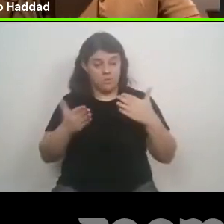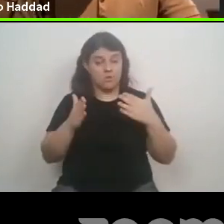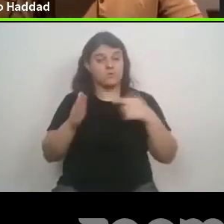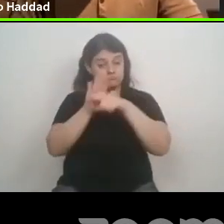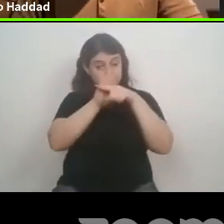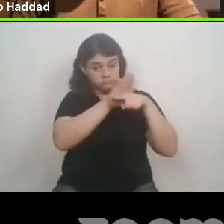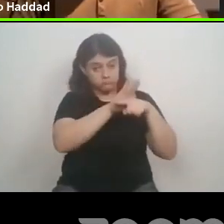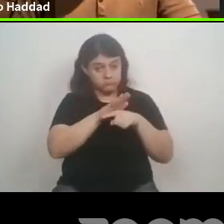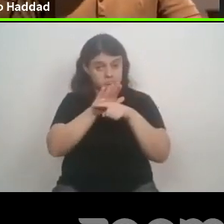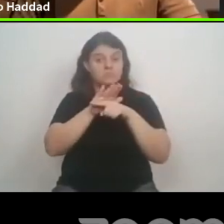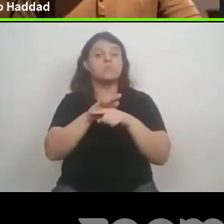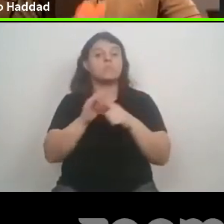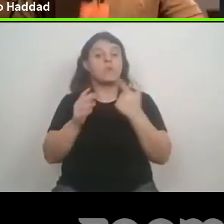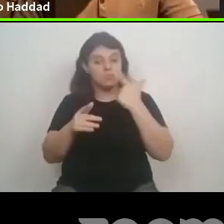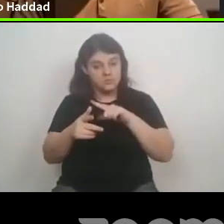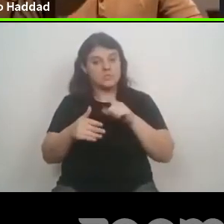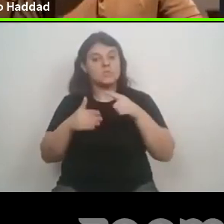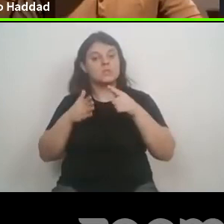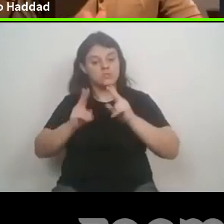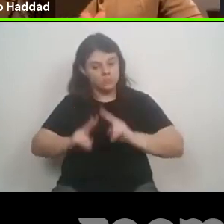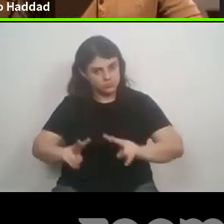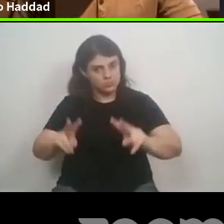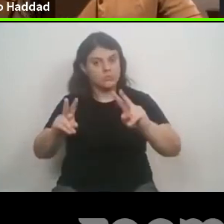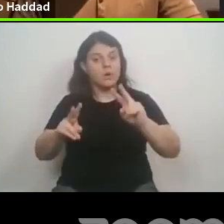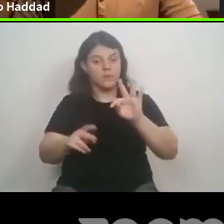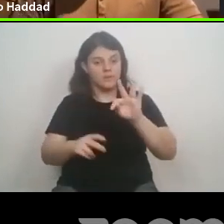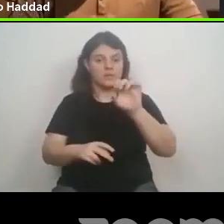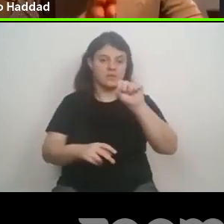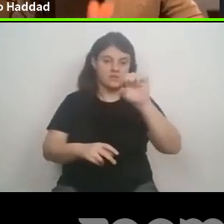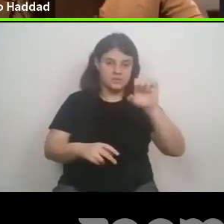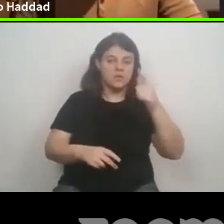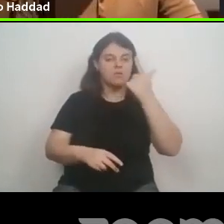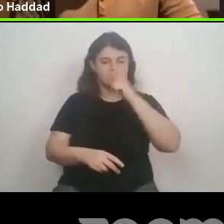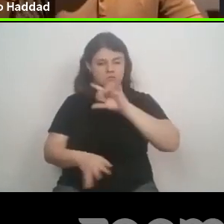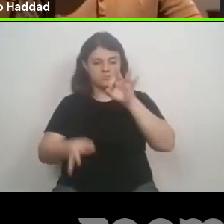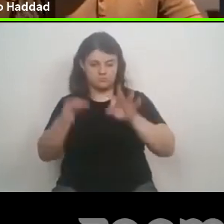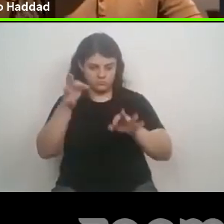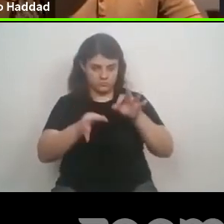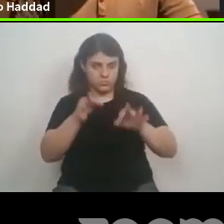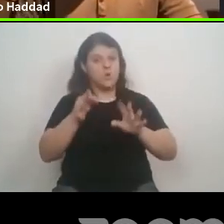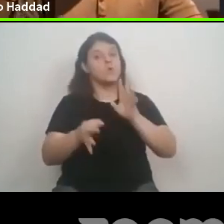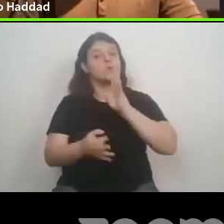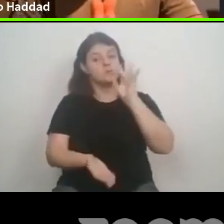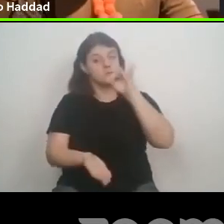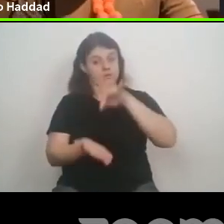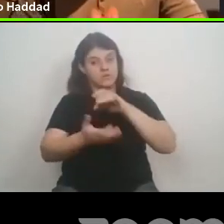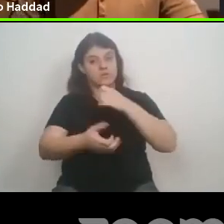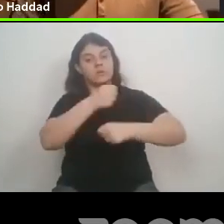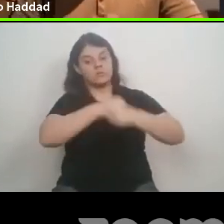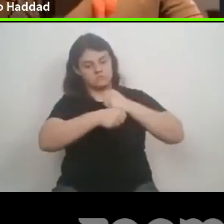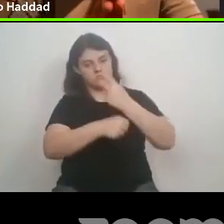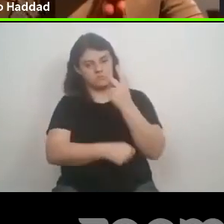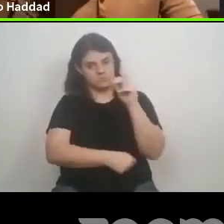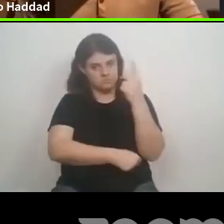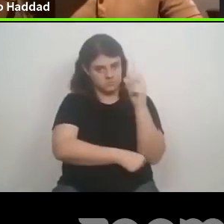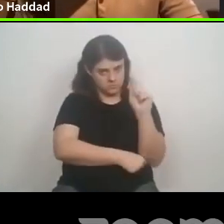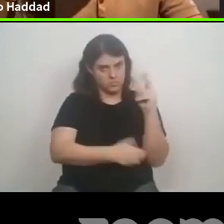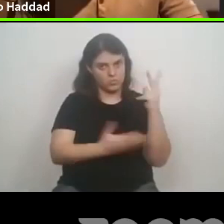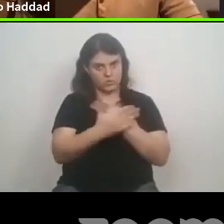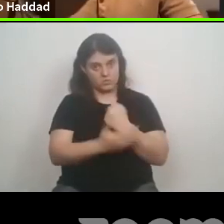seja instruído corretamente para que o TSE possa julgar, conhecendo a realidade de 2018, que